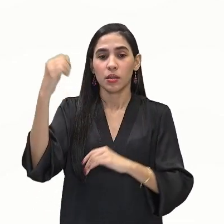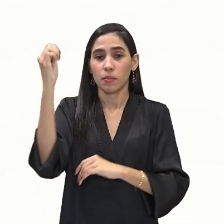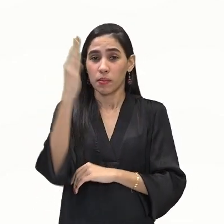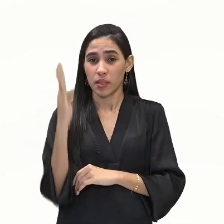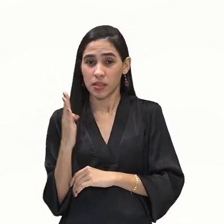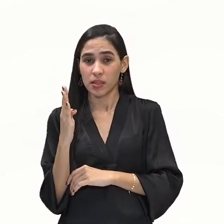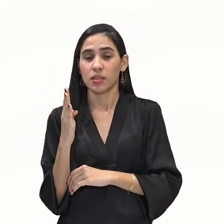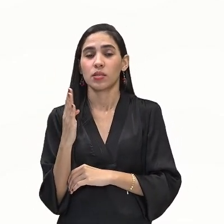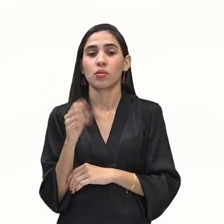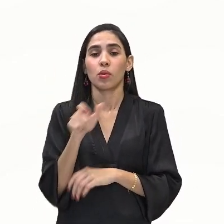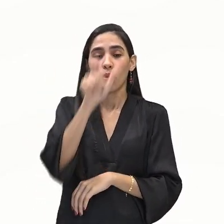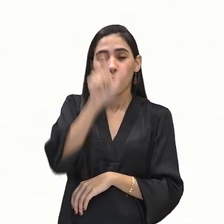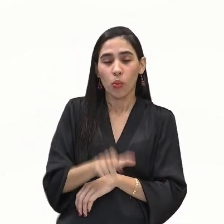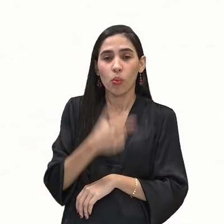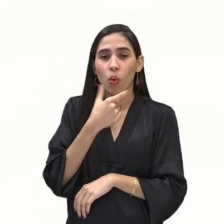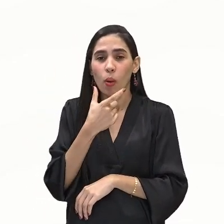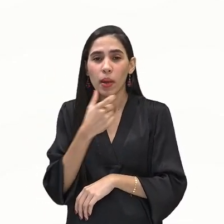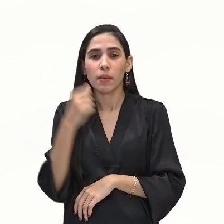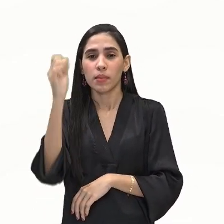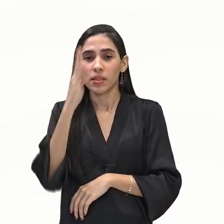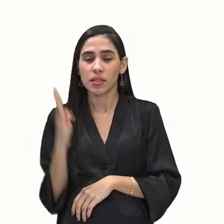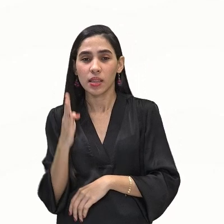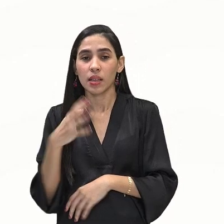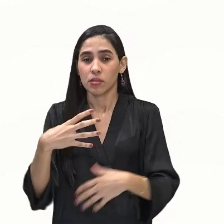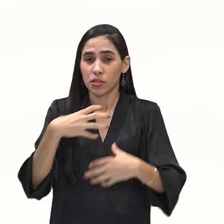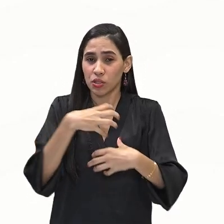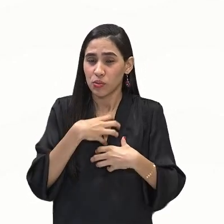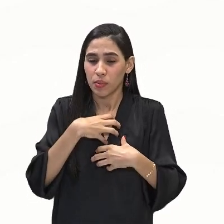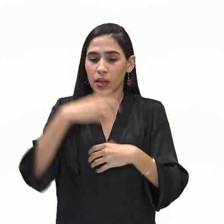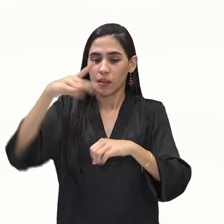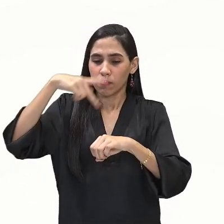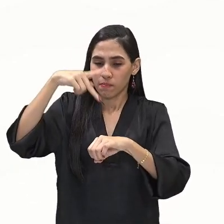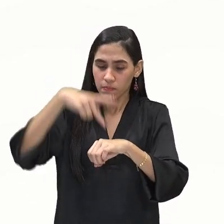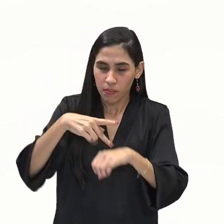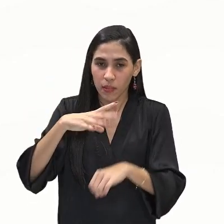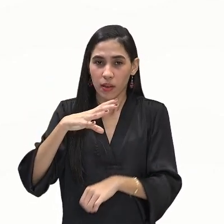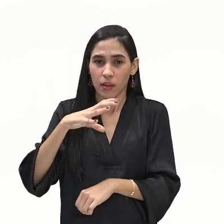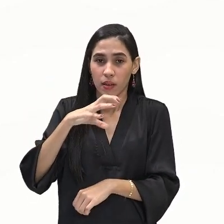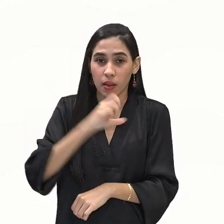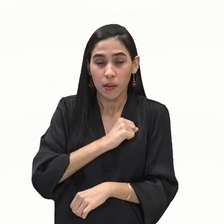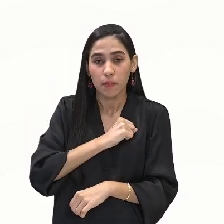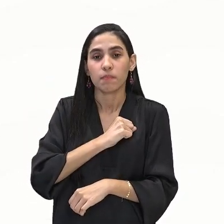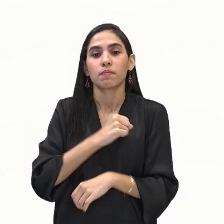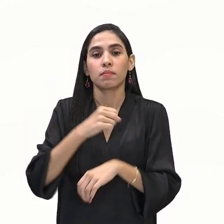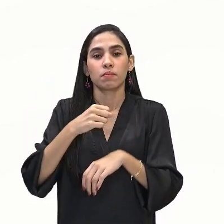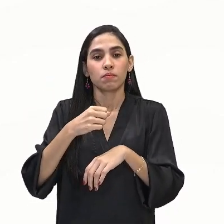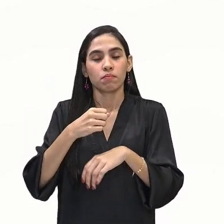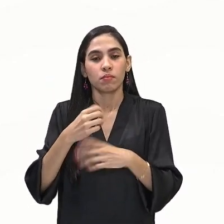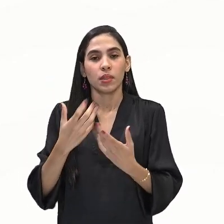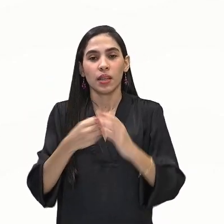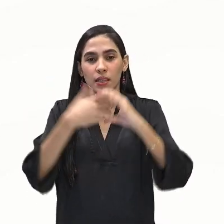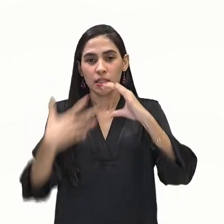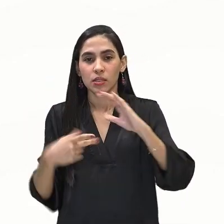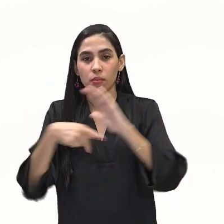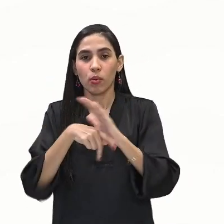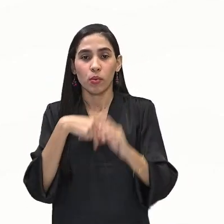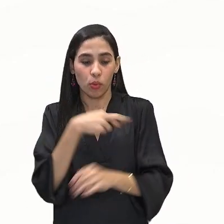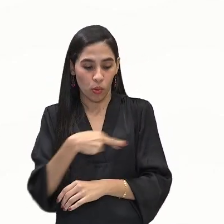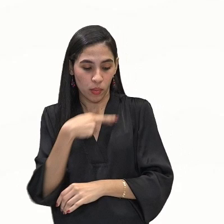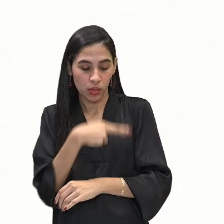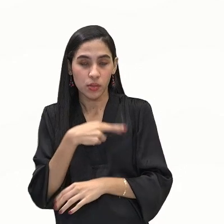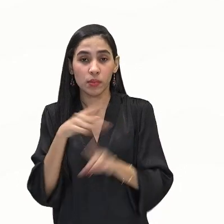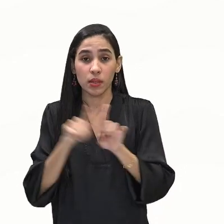do homem brasileiro, os sentimentos de amor à pátria, que é o nacionalismo, uma das características do romantismo, da grandeza